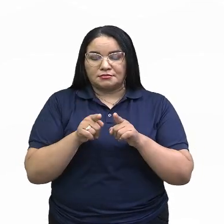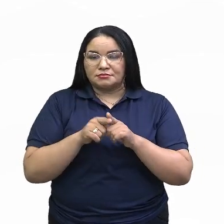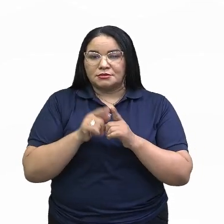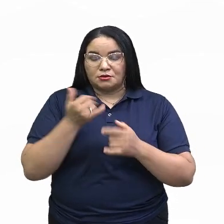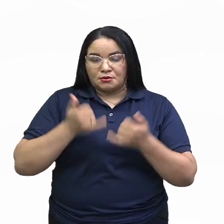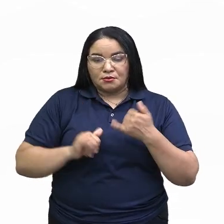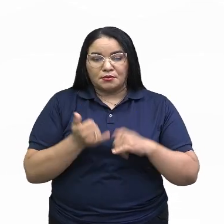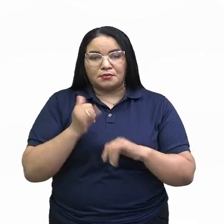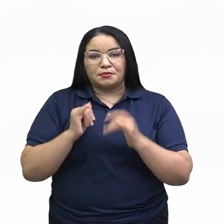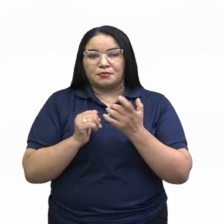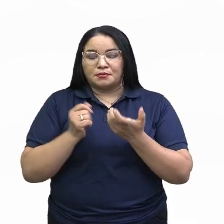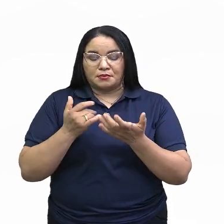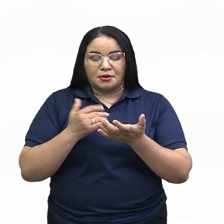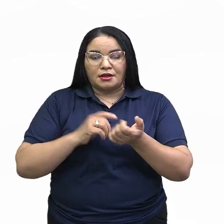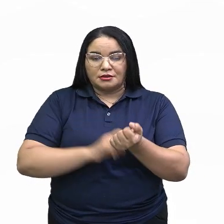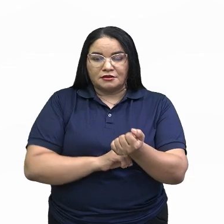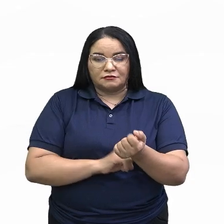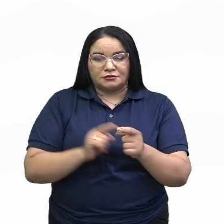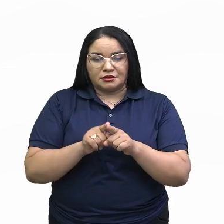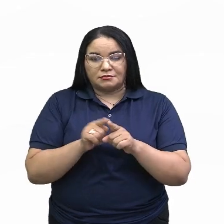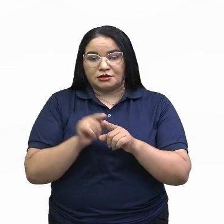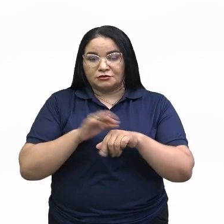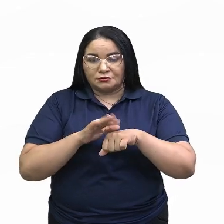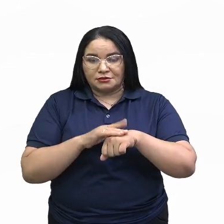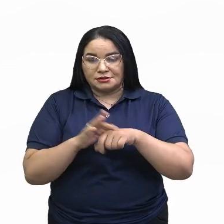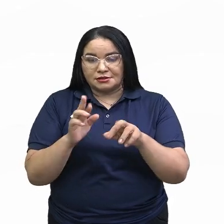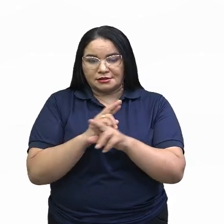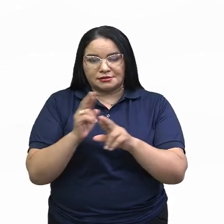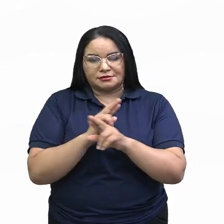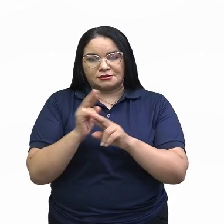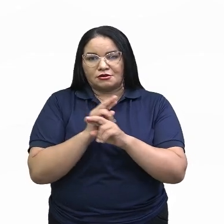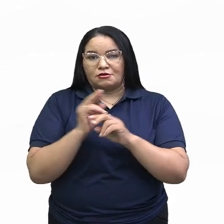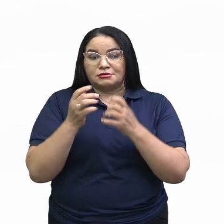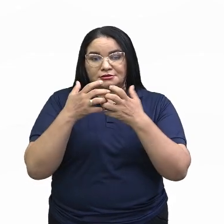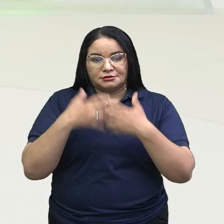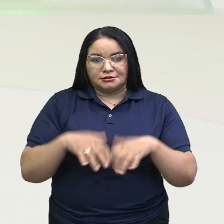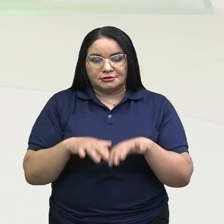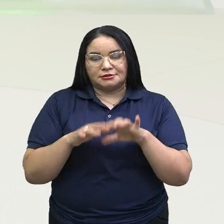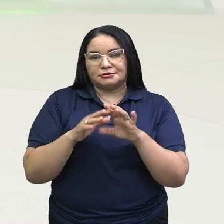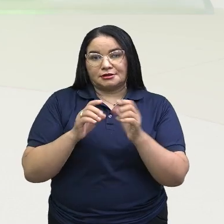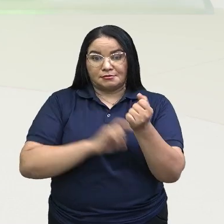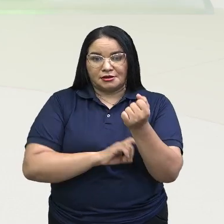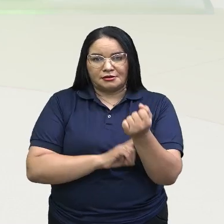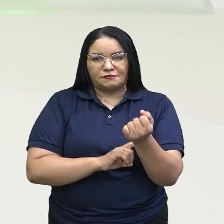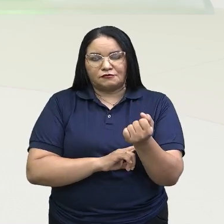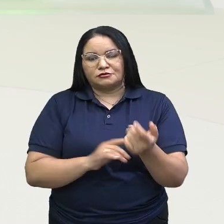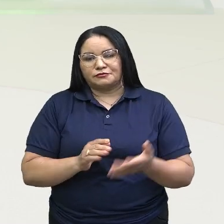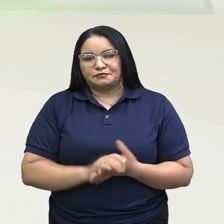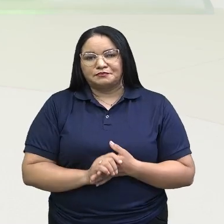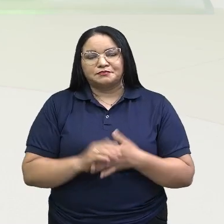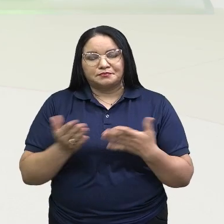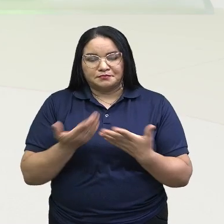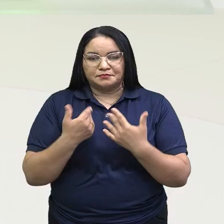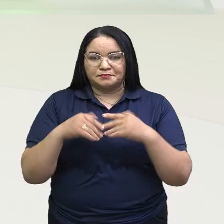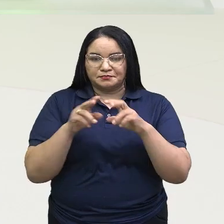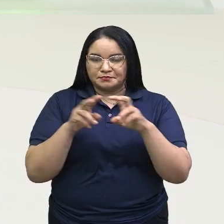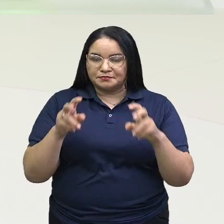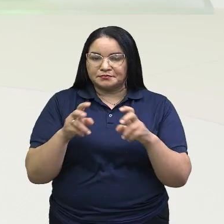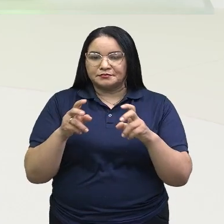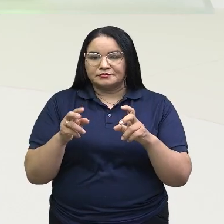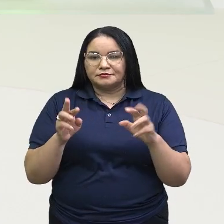impulsos nervosos, doenças relacionadas ao sistema nervoso. Então, esse é o